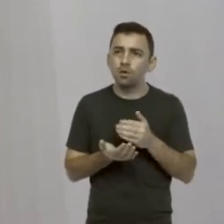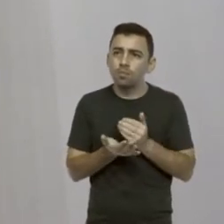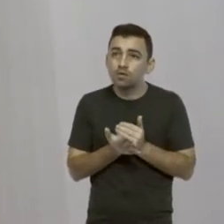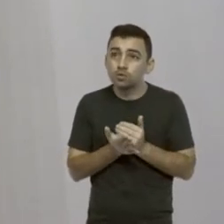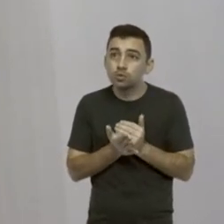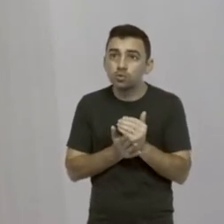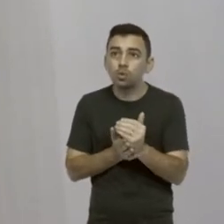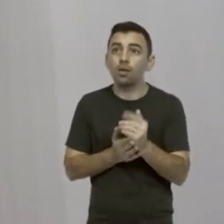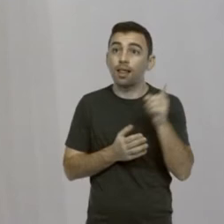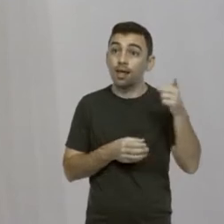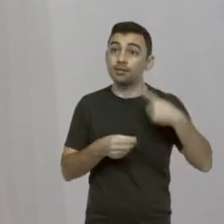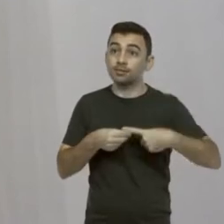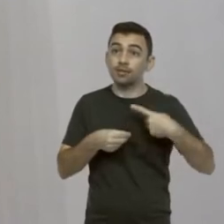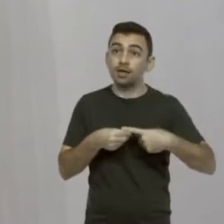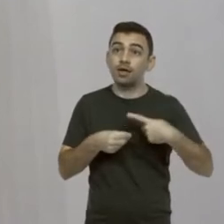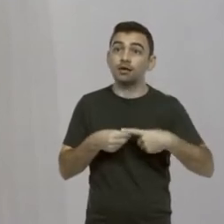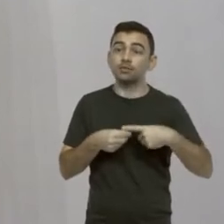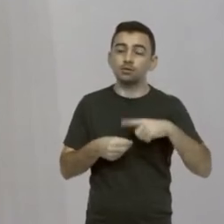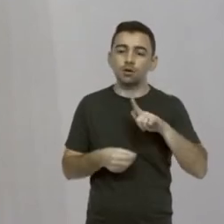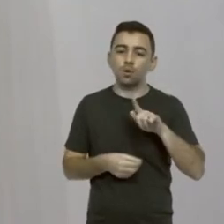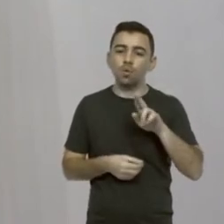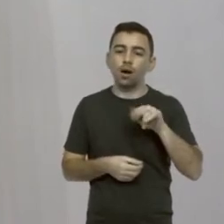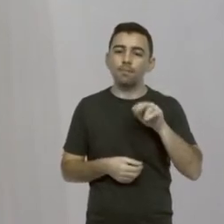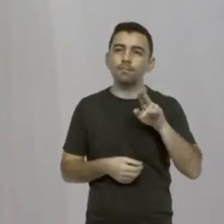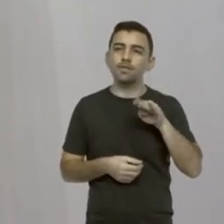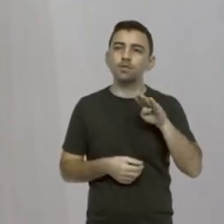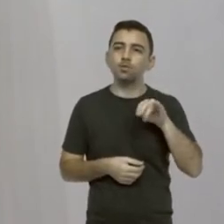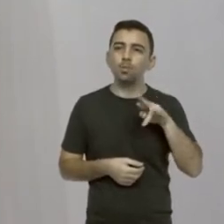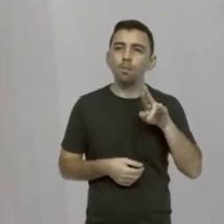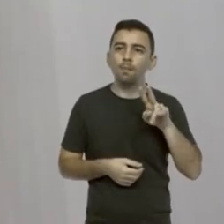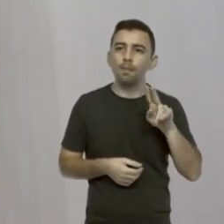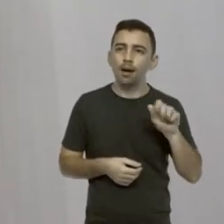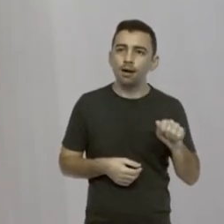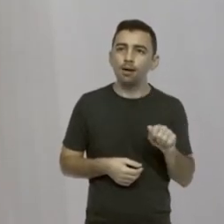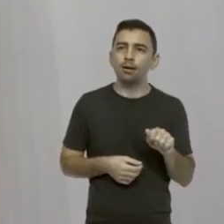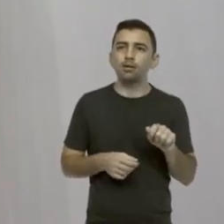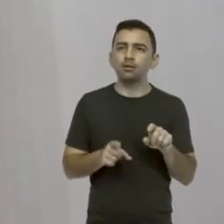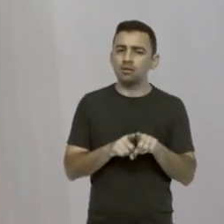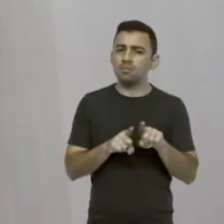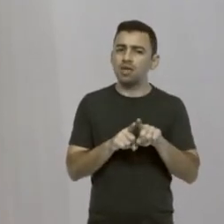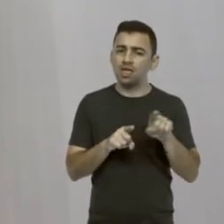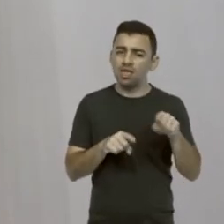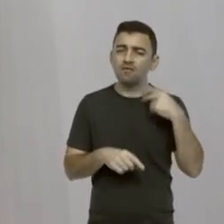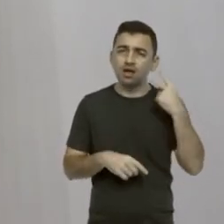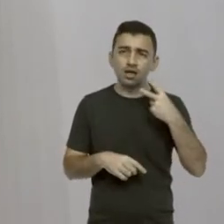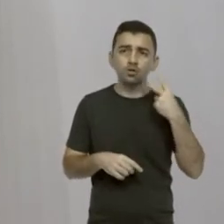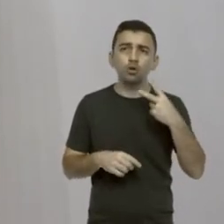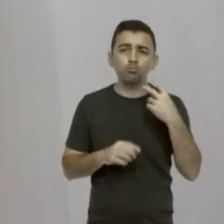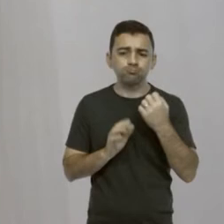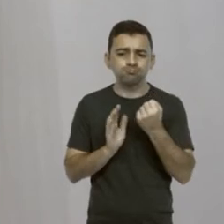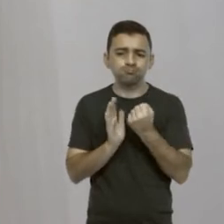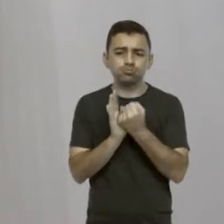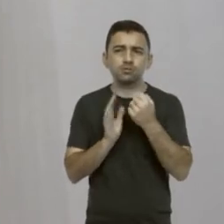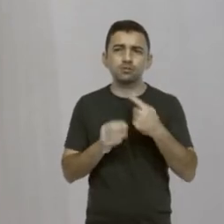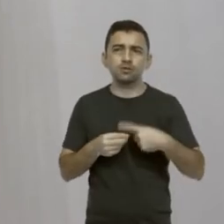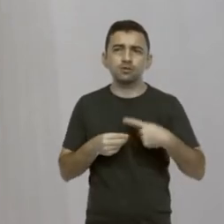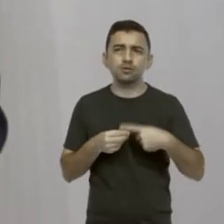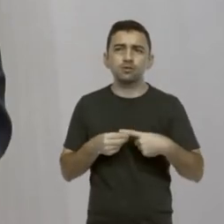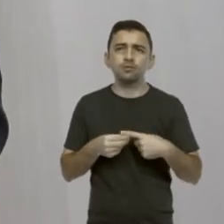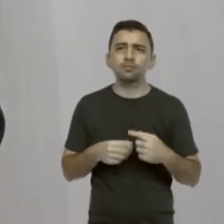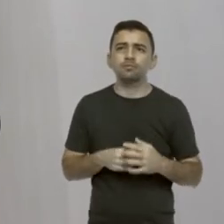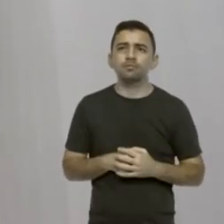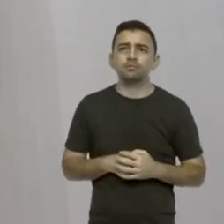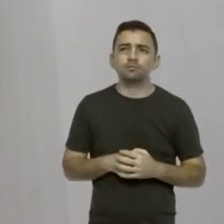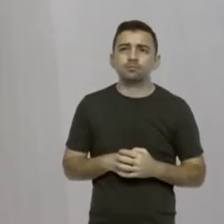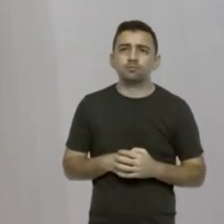Guabiruba, foi vereador, foi o homem que demarcou o município, que hoje está no livro do Carlos Bois,